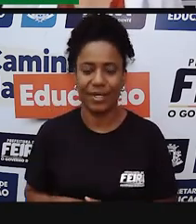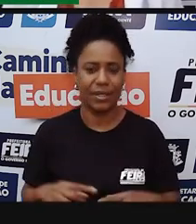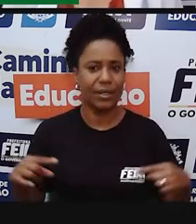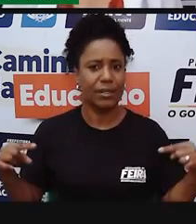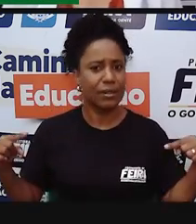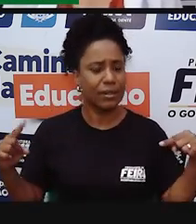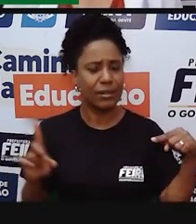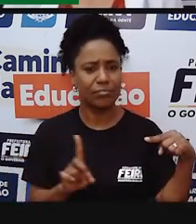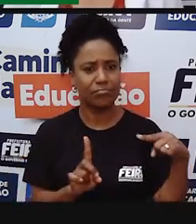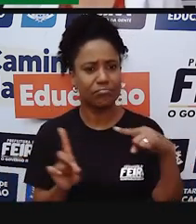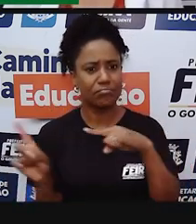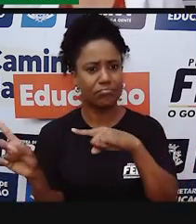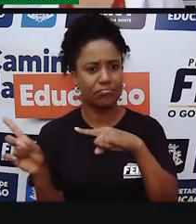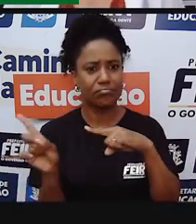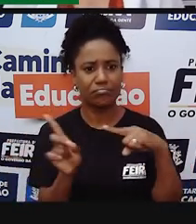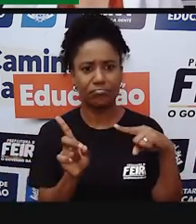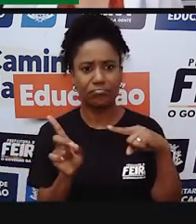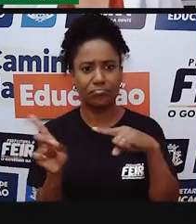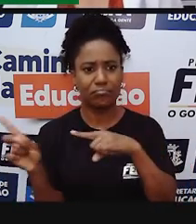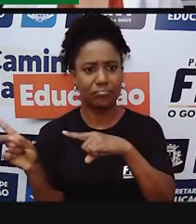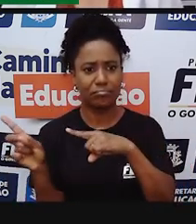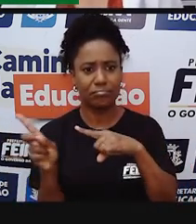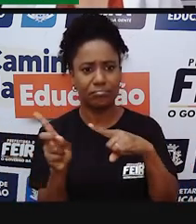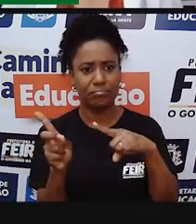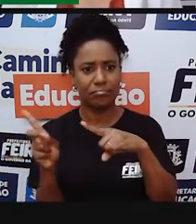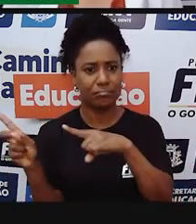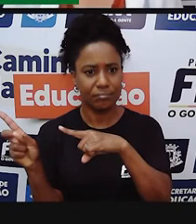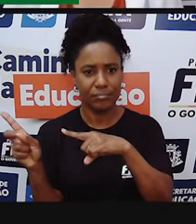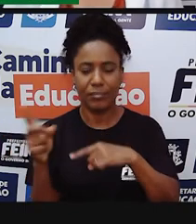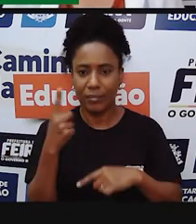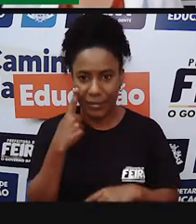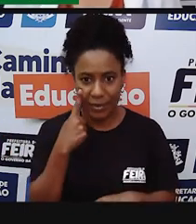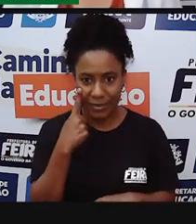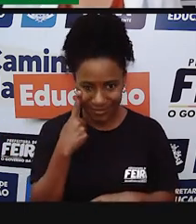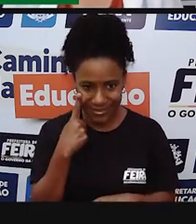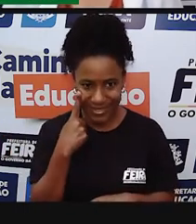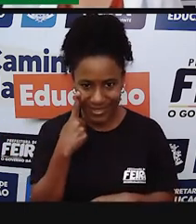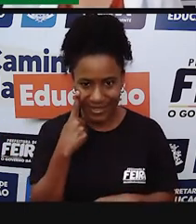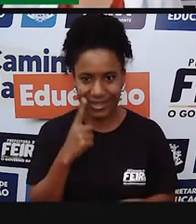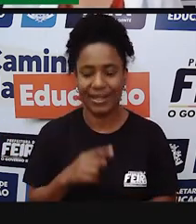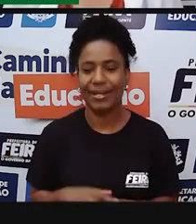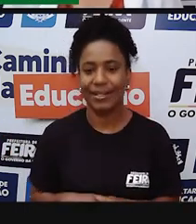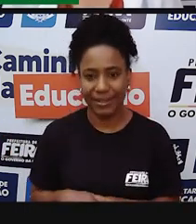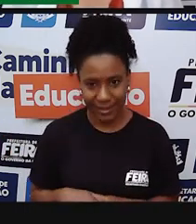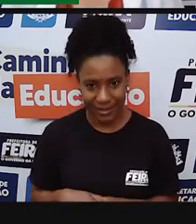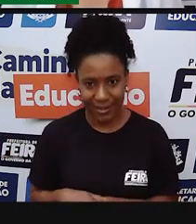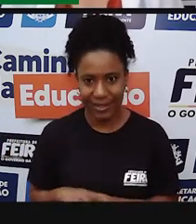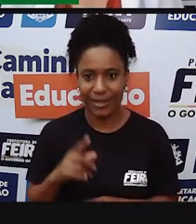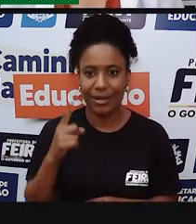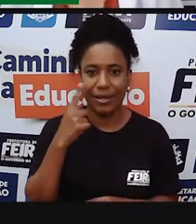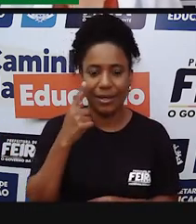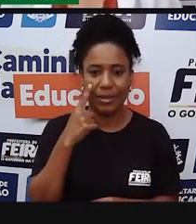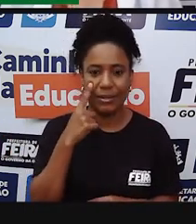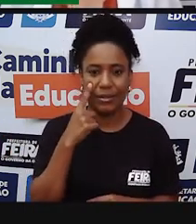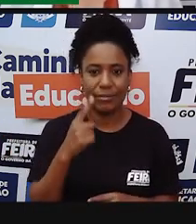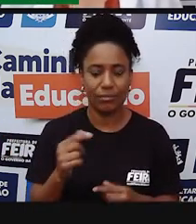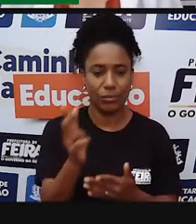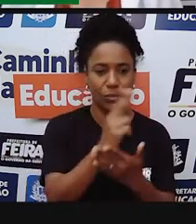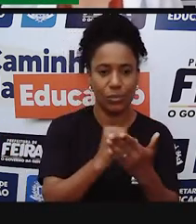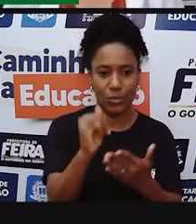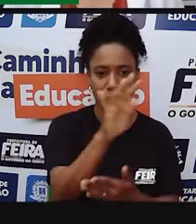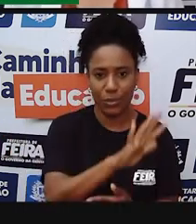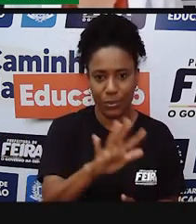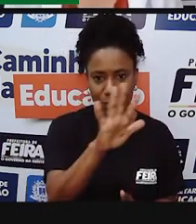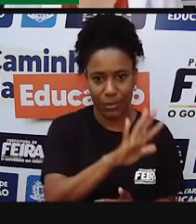elas estão próximas as imagens justamente para destacar para vocês que eu devo utilizar